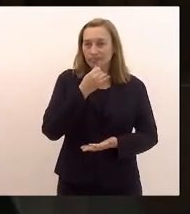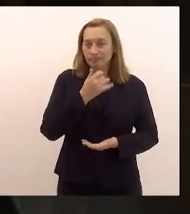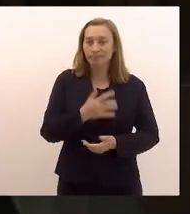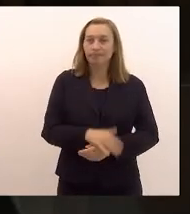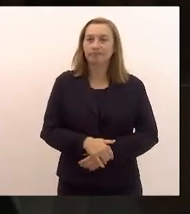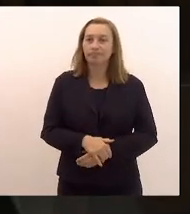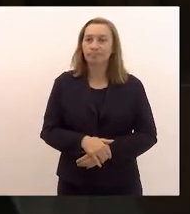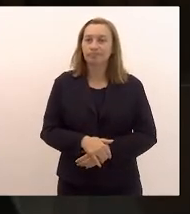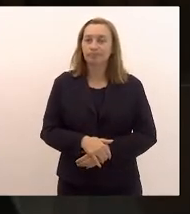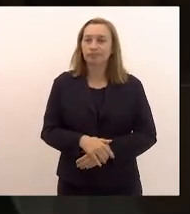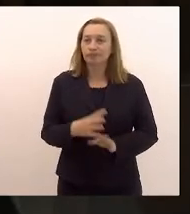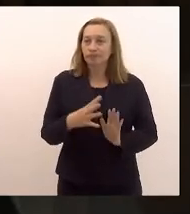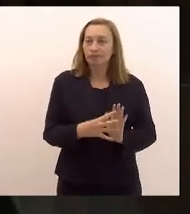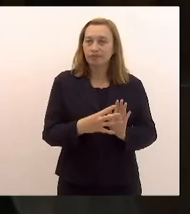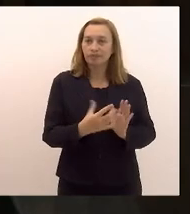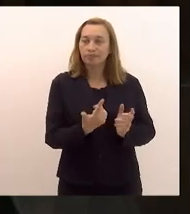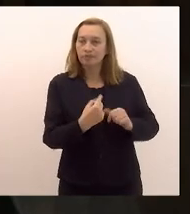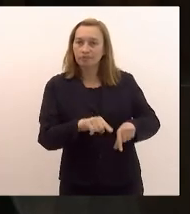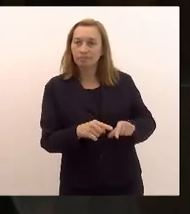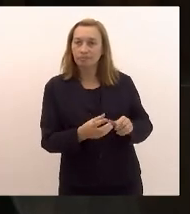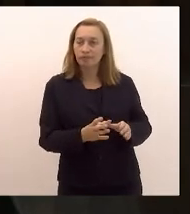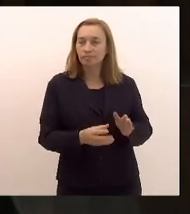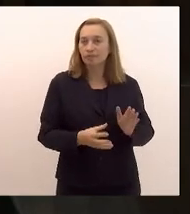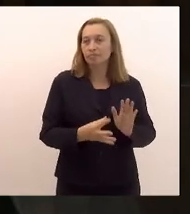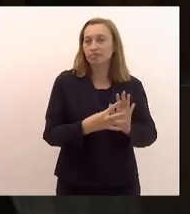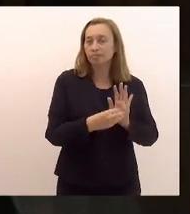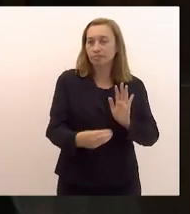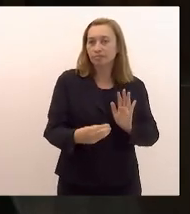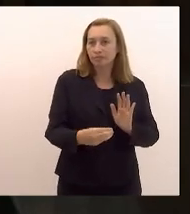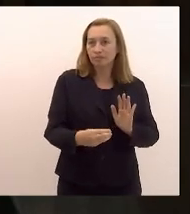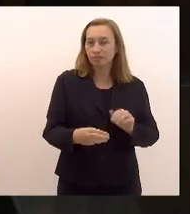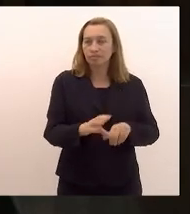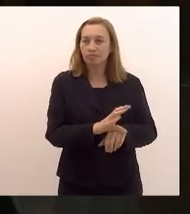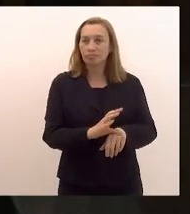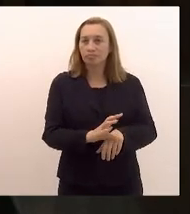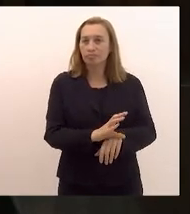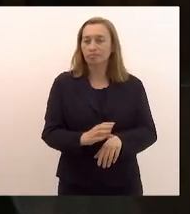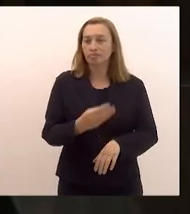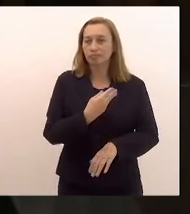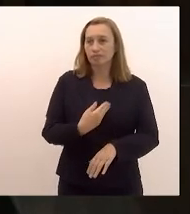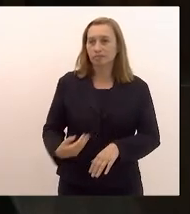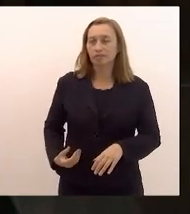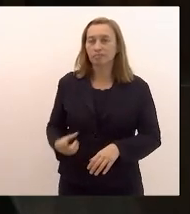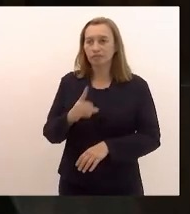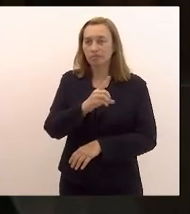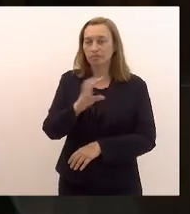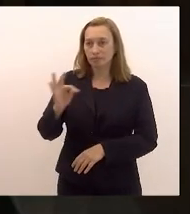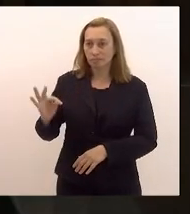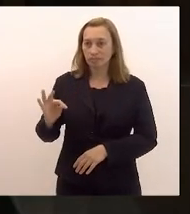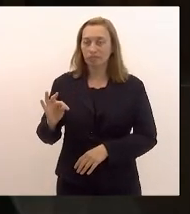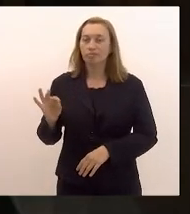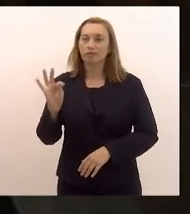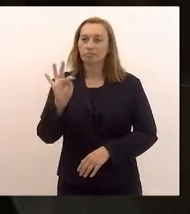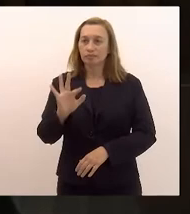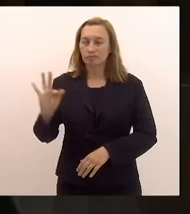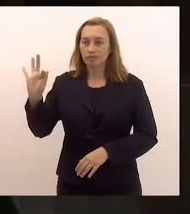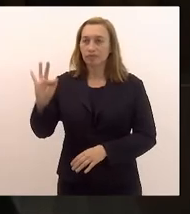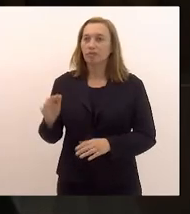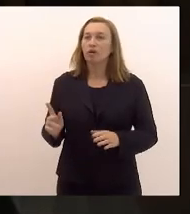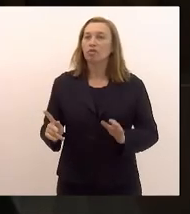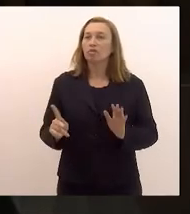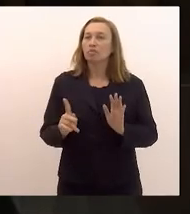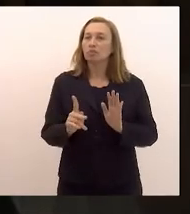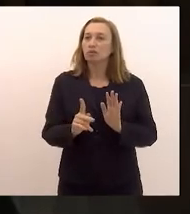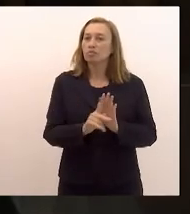que atinge ao modelo convencional quando o governador do Distrito Federal Envia um projeto de lei